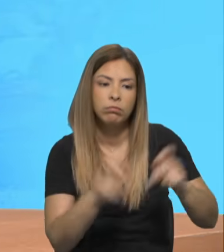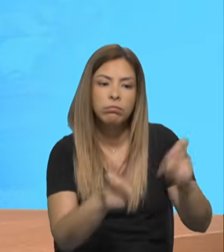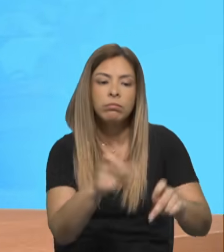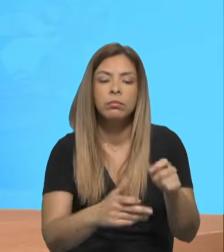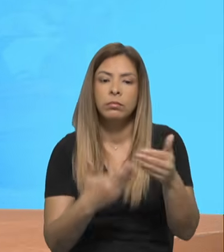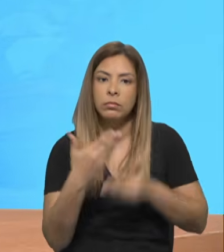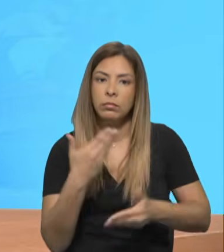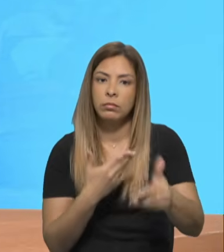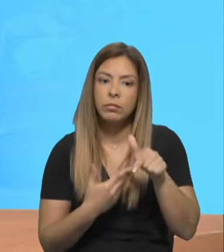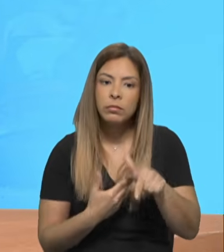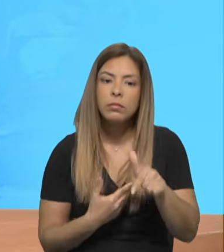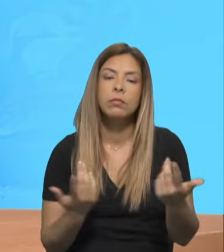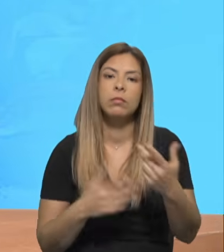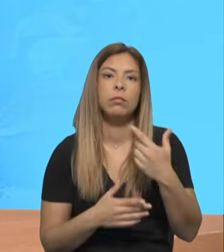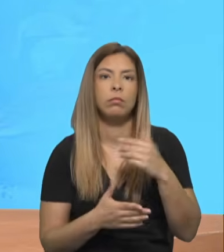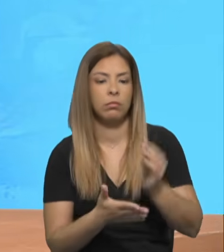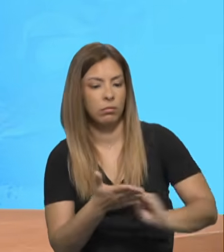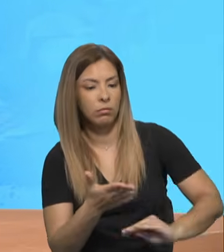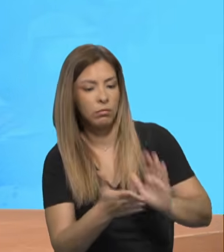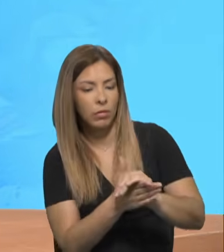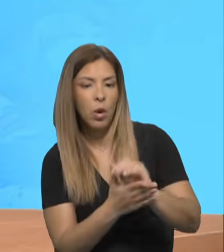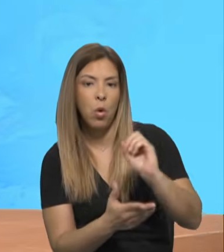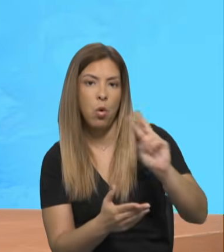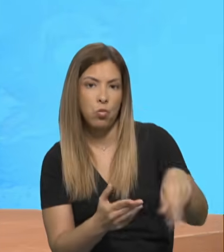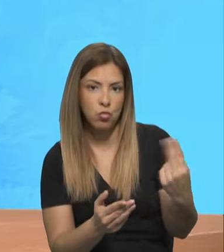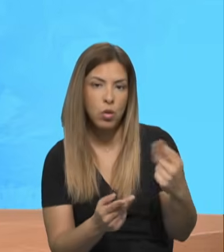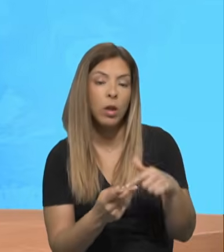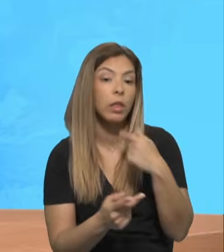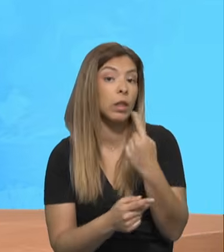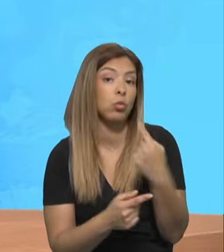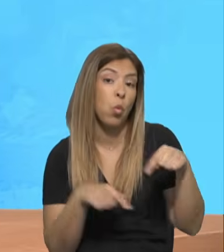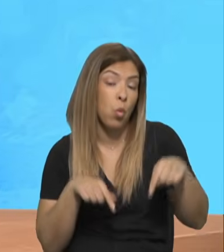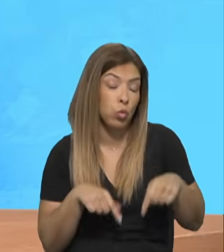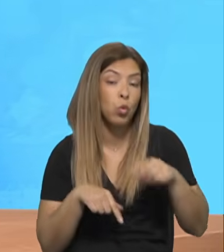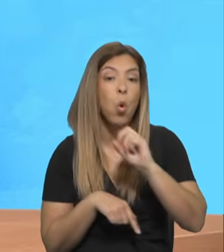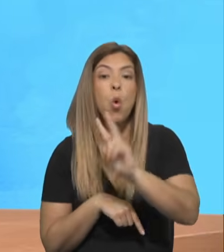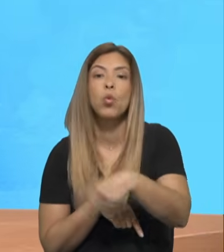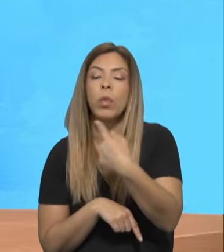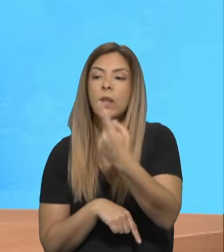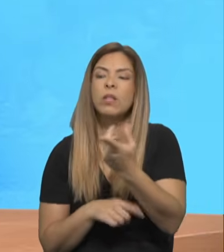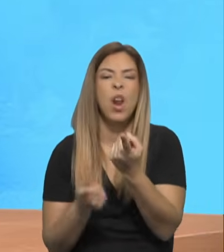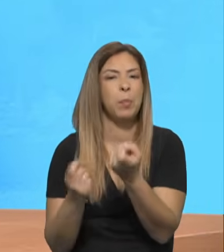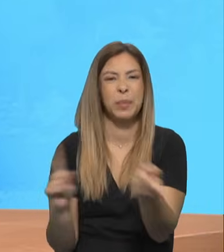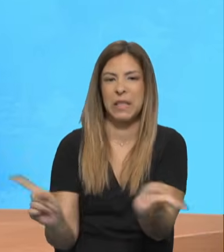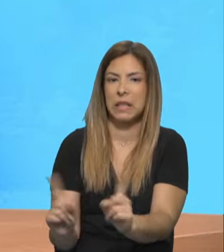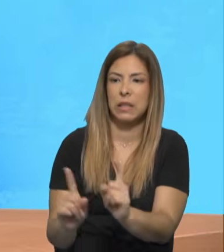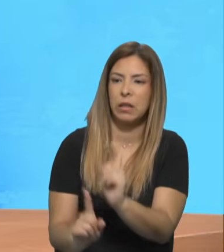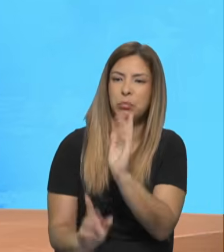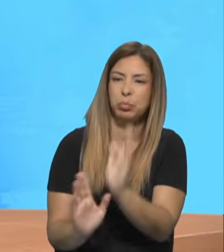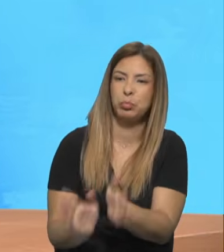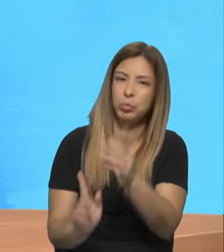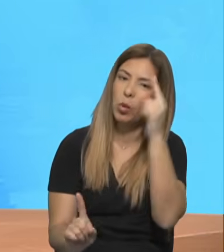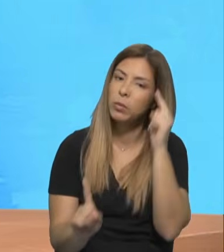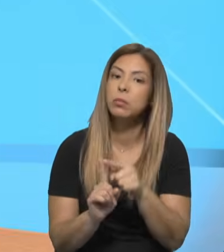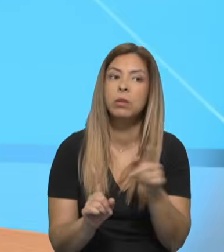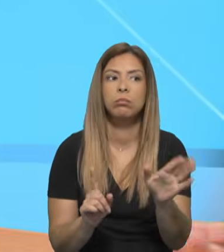partir da Carta das Nações Unidas, hoje diz-se que as Nações Unidas já não servem para nada, e isso não é desde